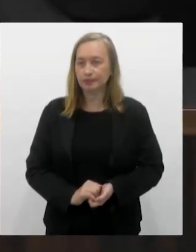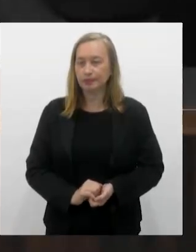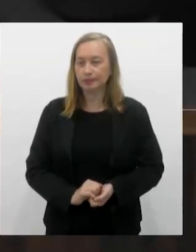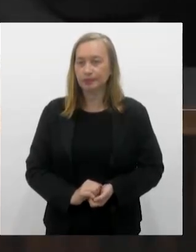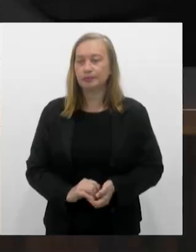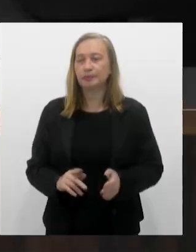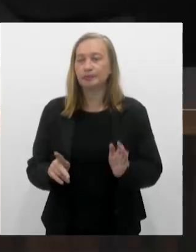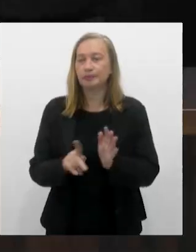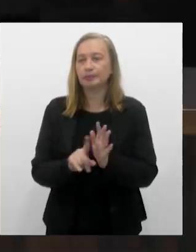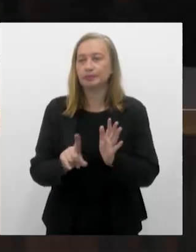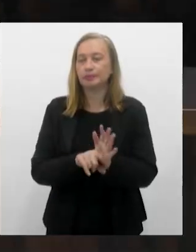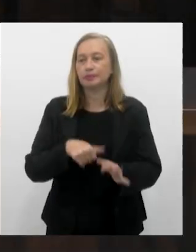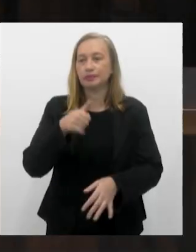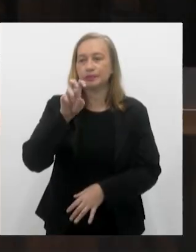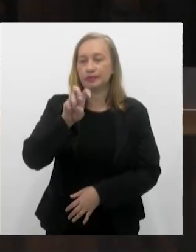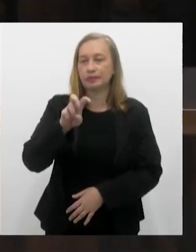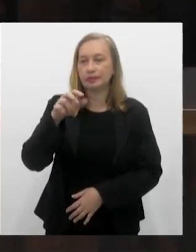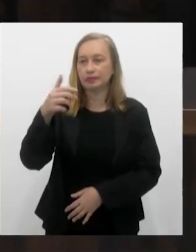Projeto de lei número